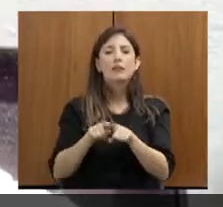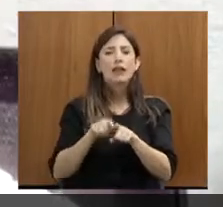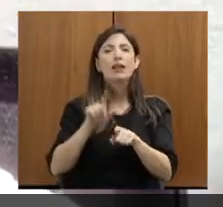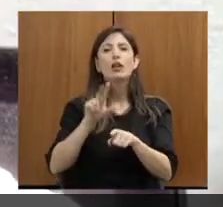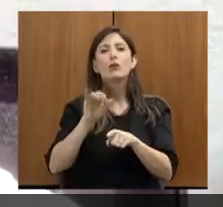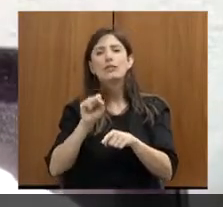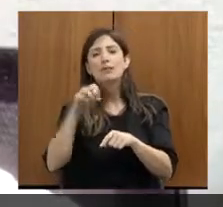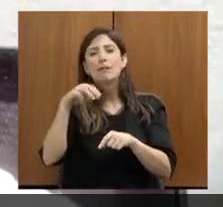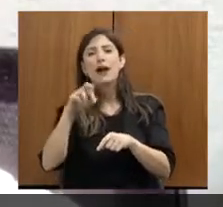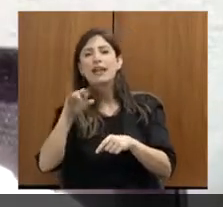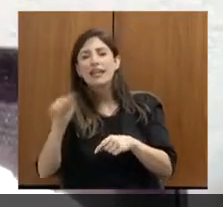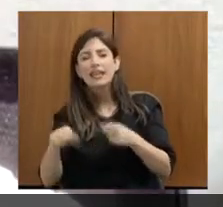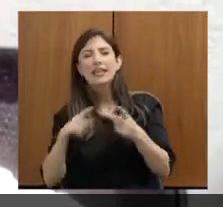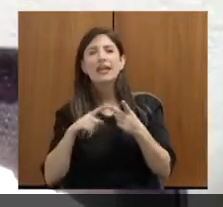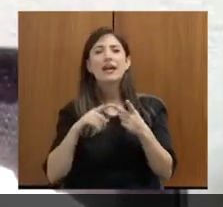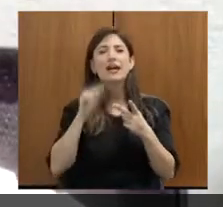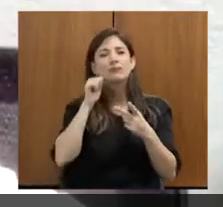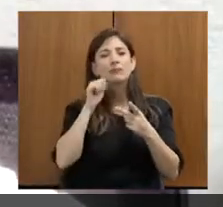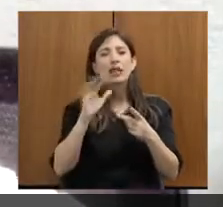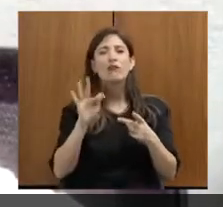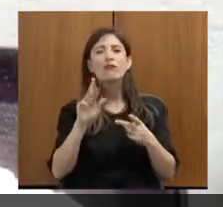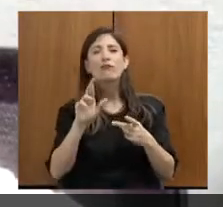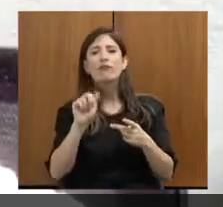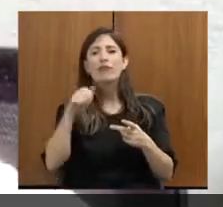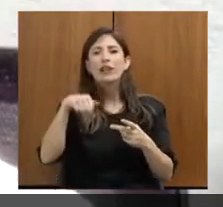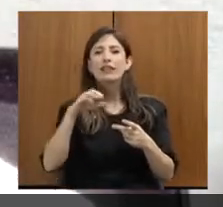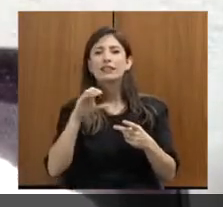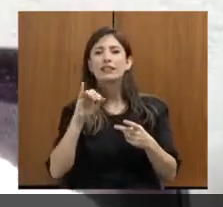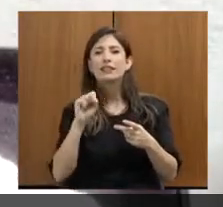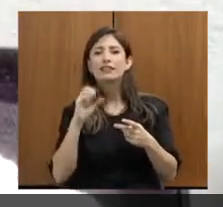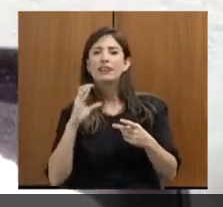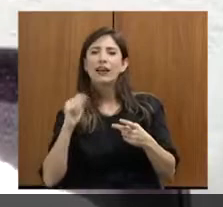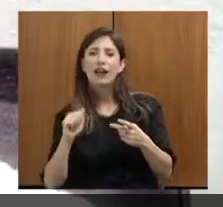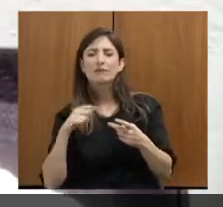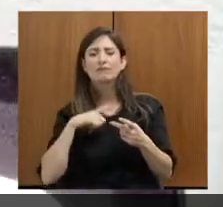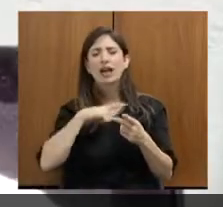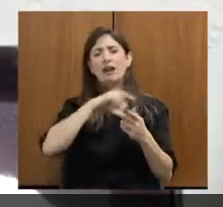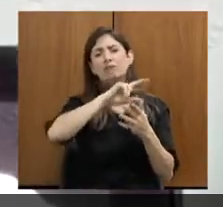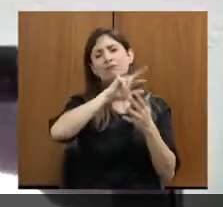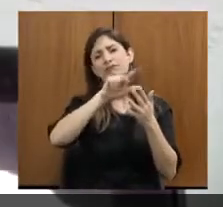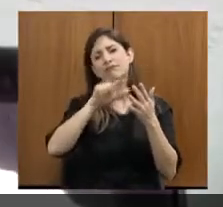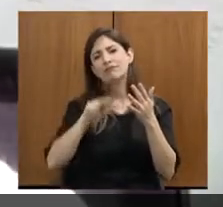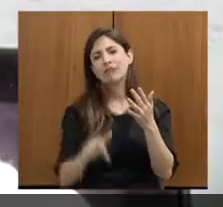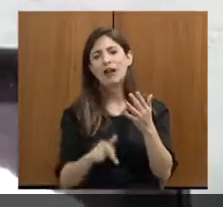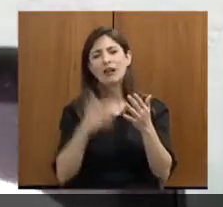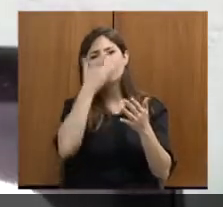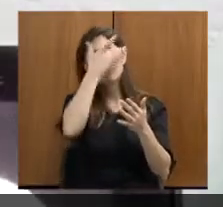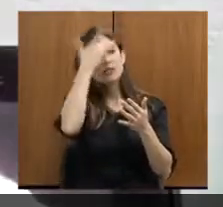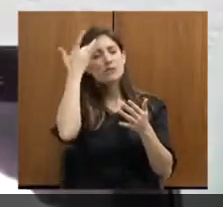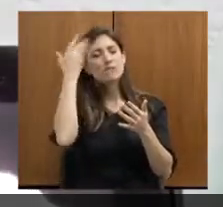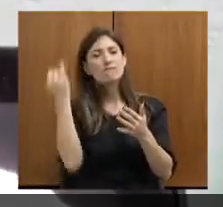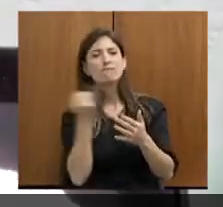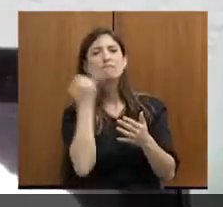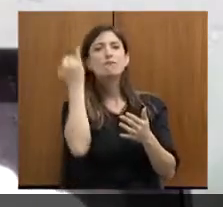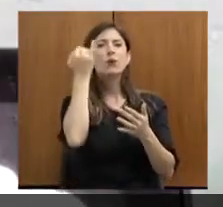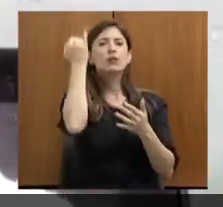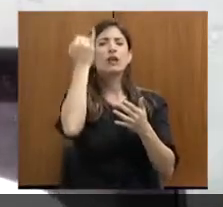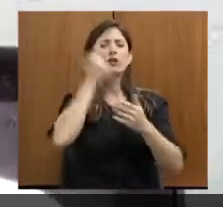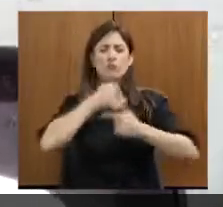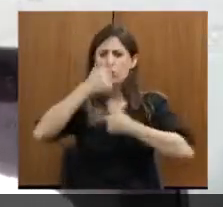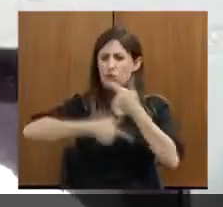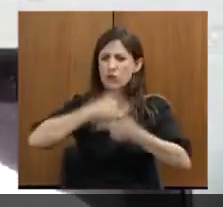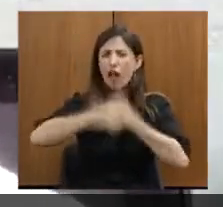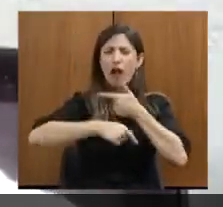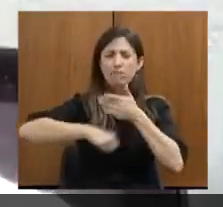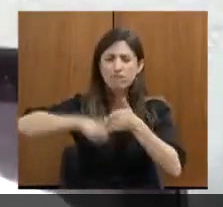Dona Francisca e de tantos outros e outras que trilharam os caminhos dessas pedras e ajudaram a constituir